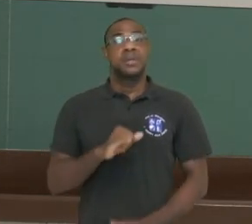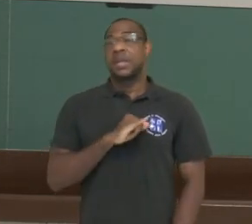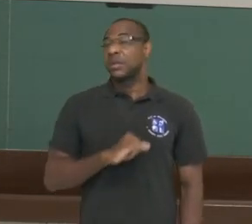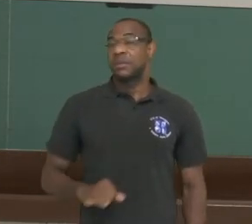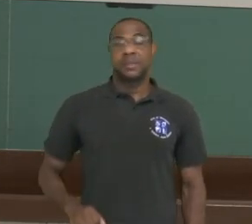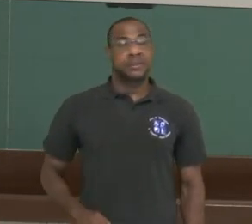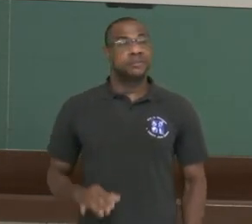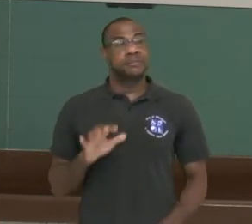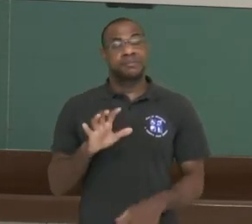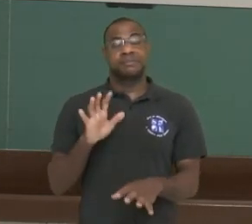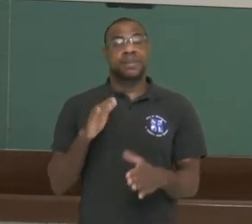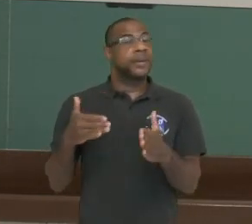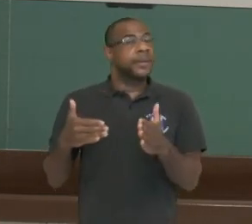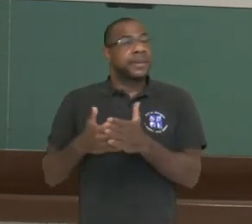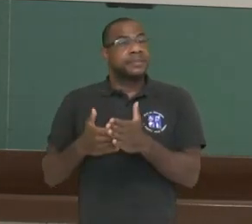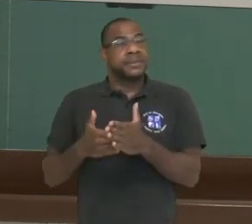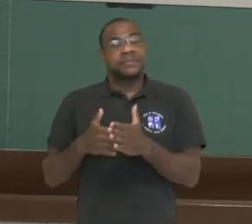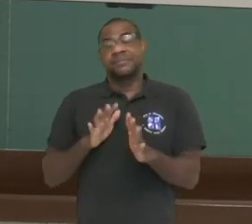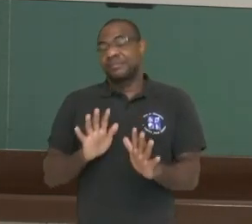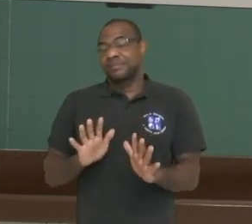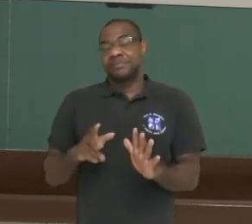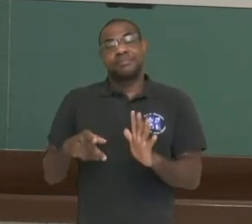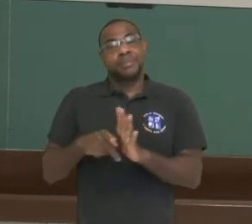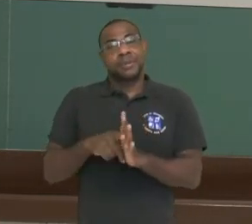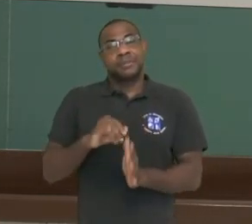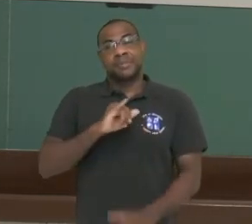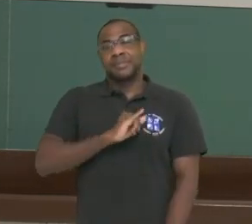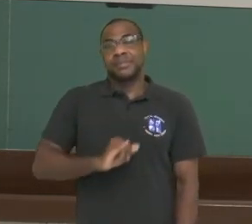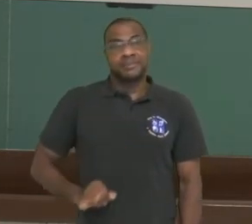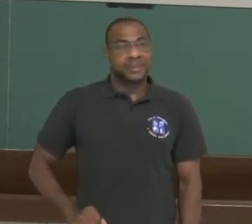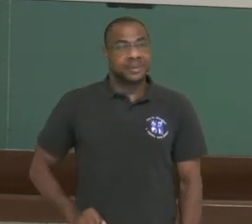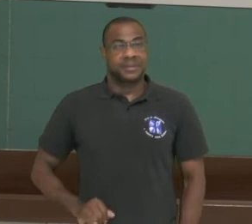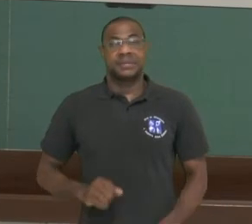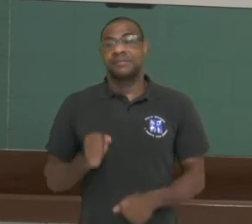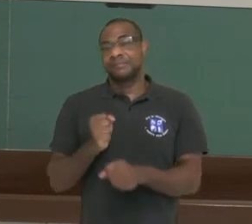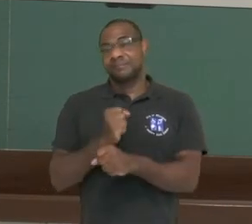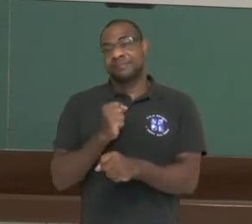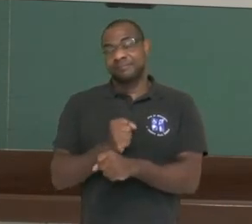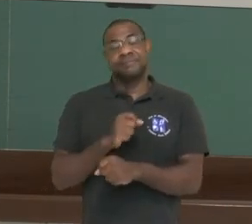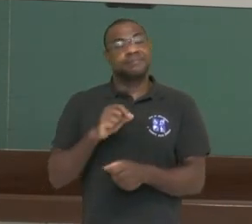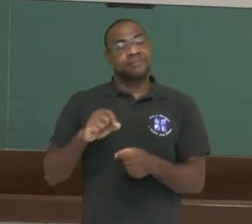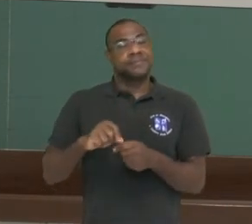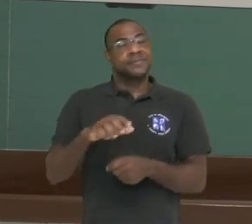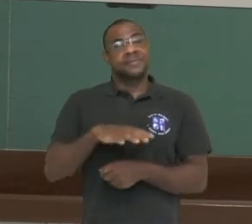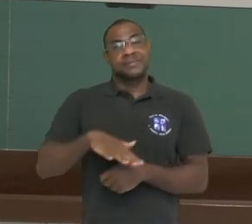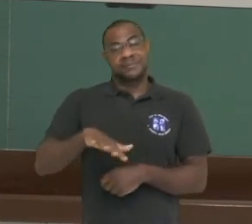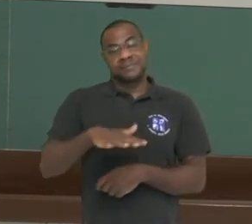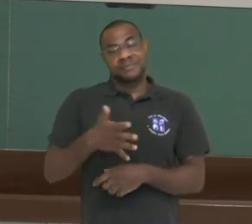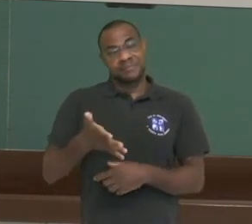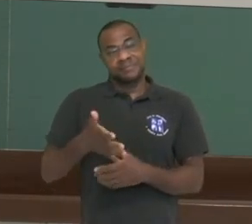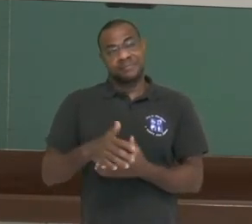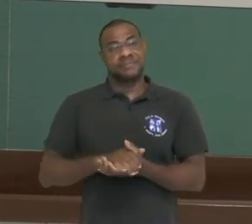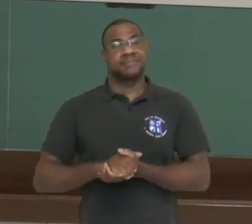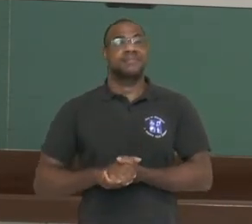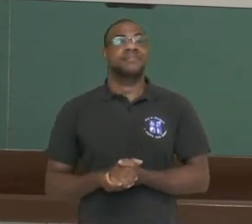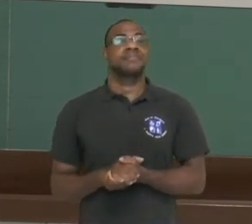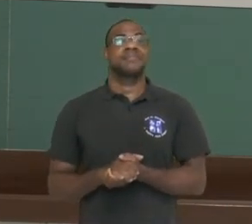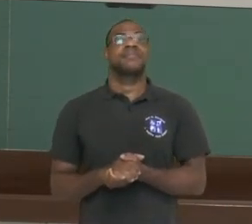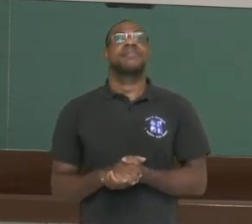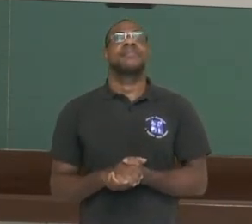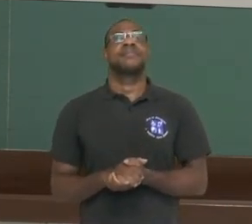seja, o limite do próprio Império foram eles mesmos que construíram. Não tem para onde o Império Romano